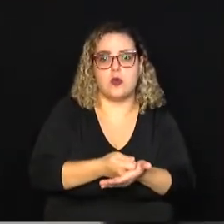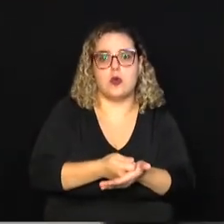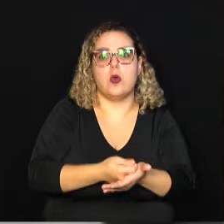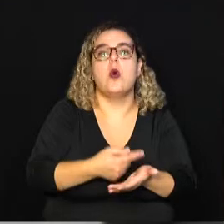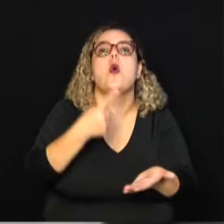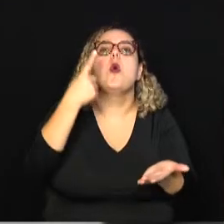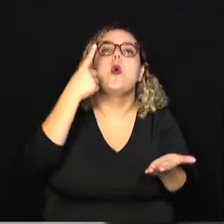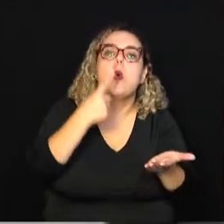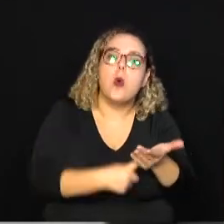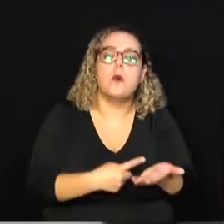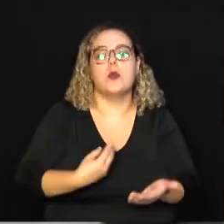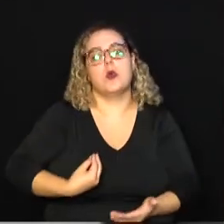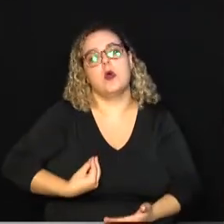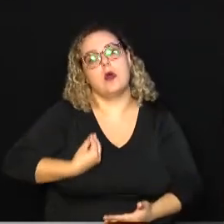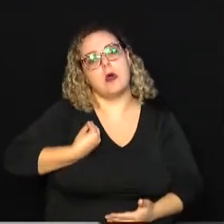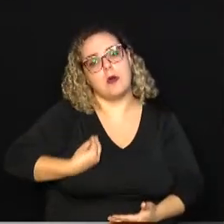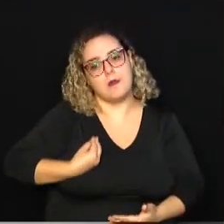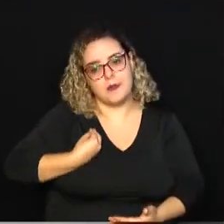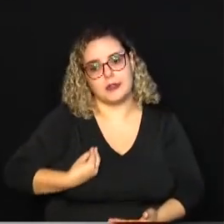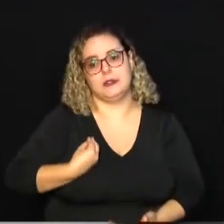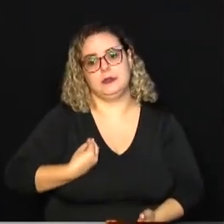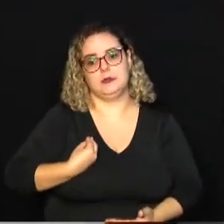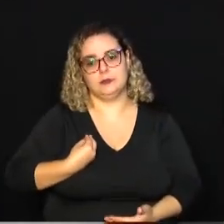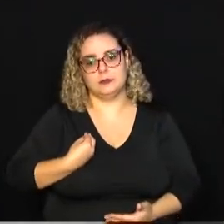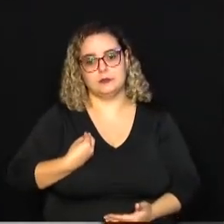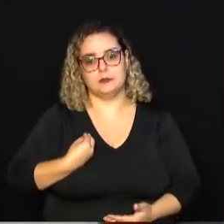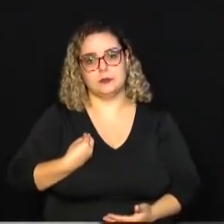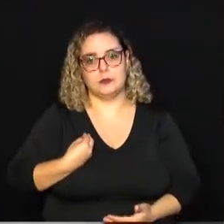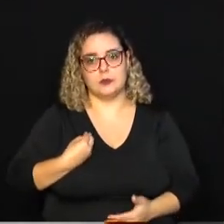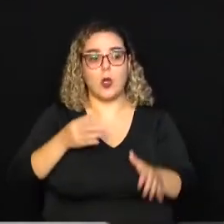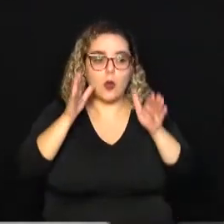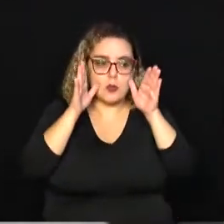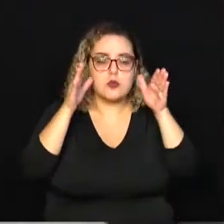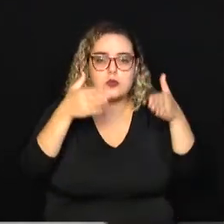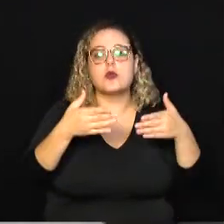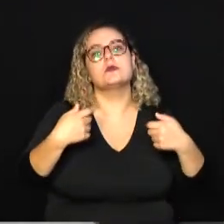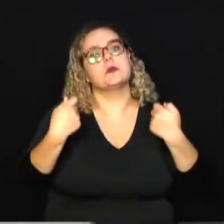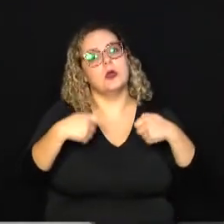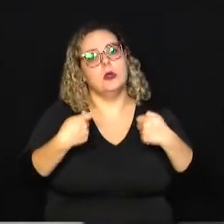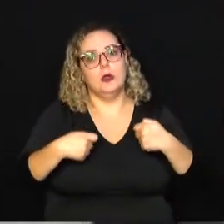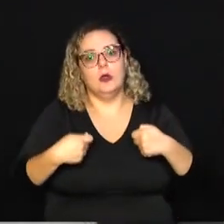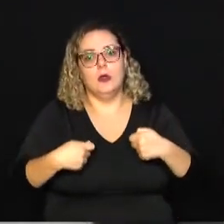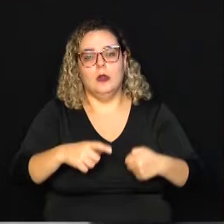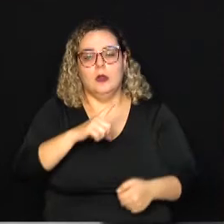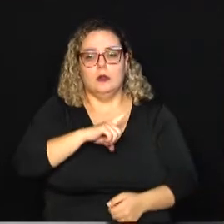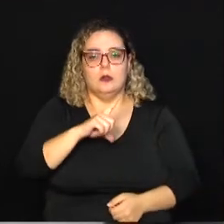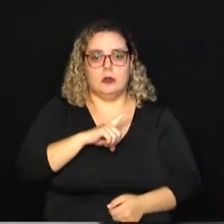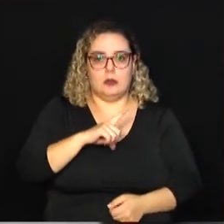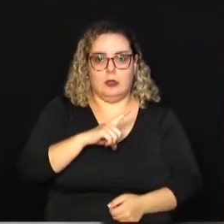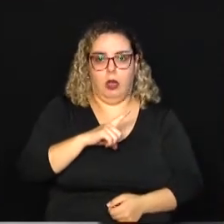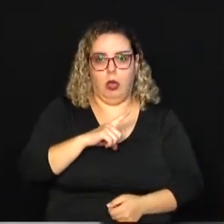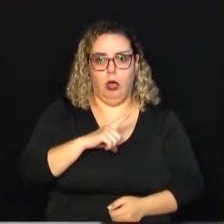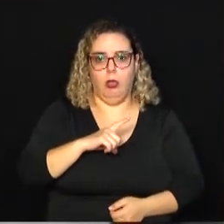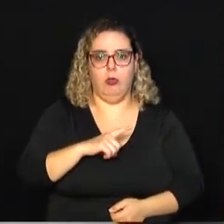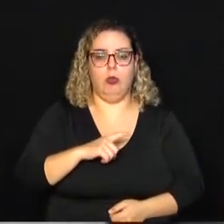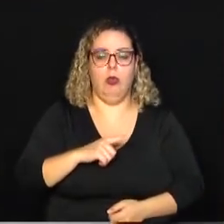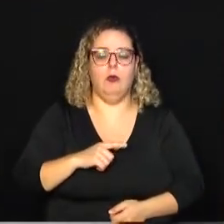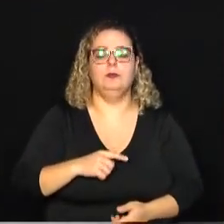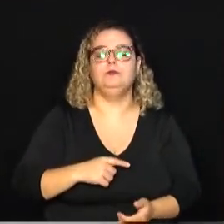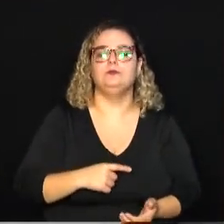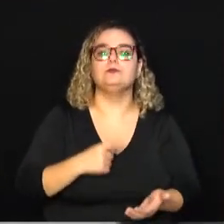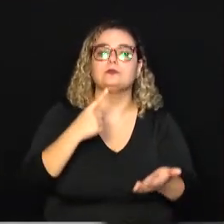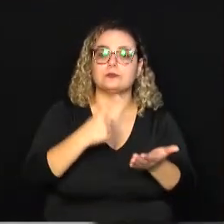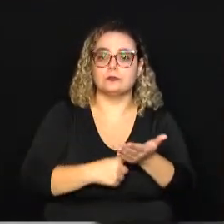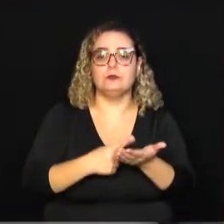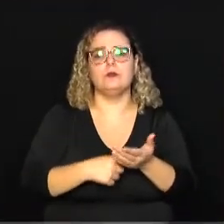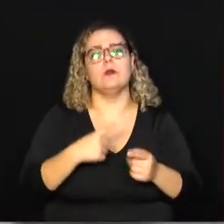vida, Esse é o ponto central que nós precisamos ter como nosso compromisso nesse momento, porque o drama que